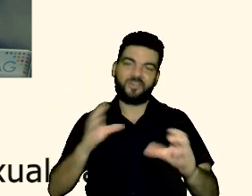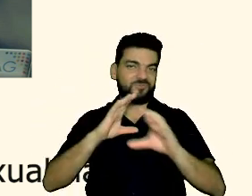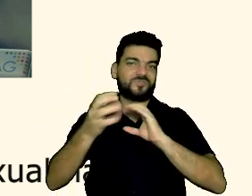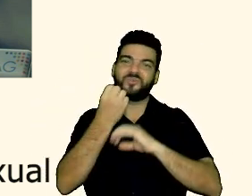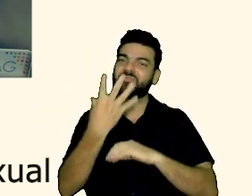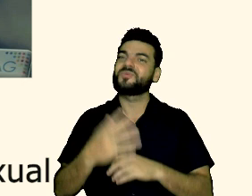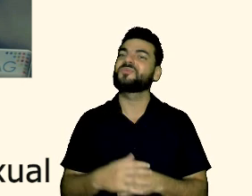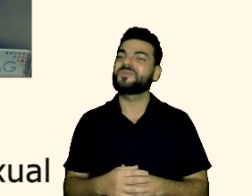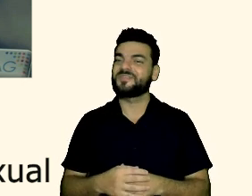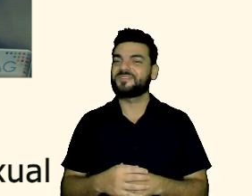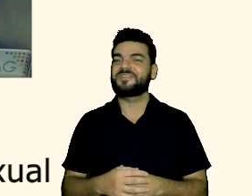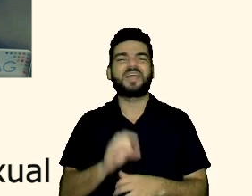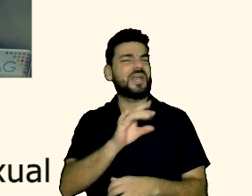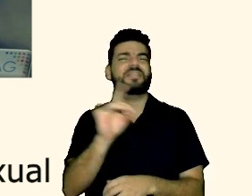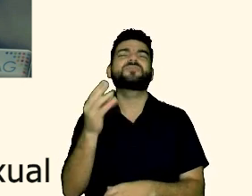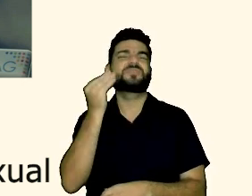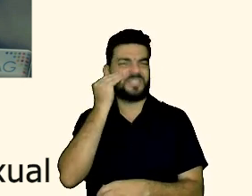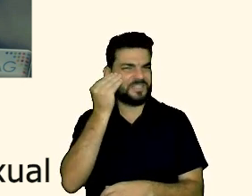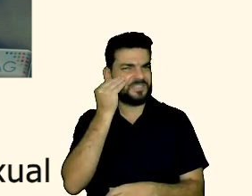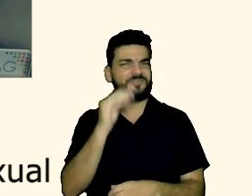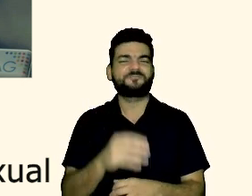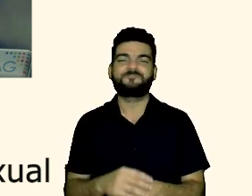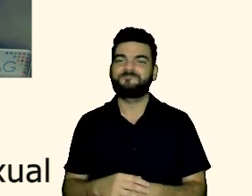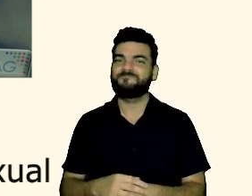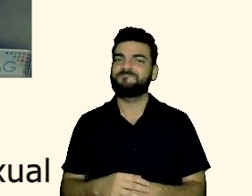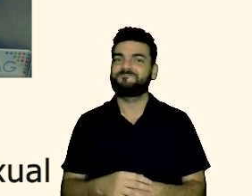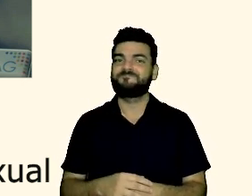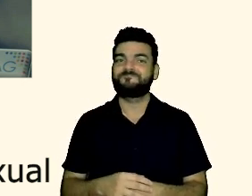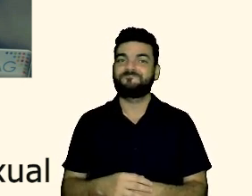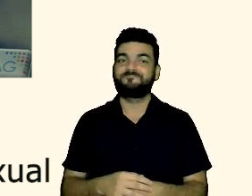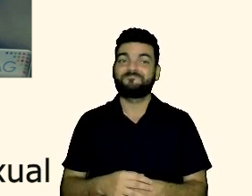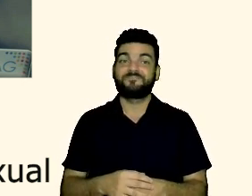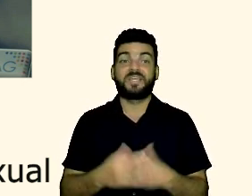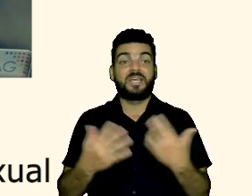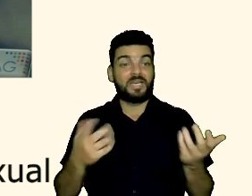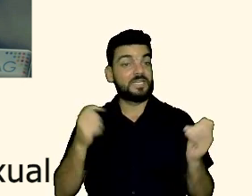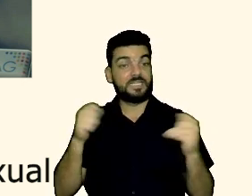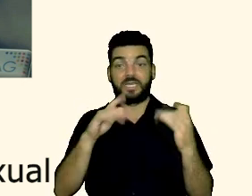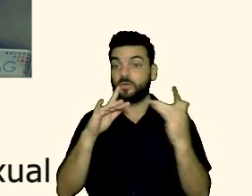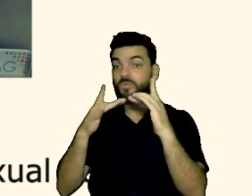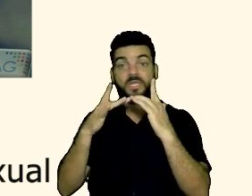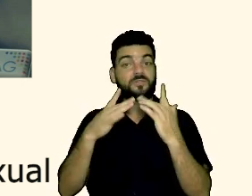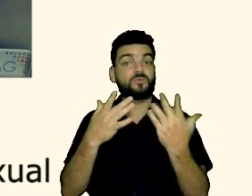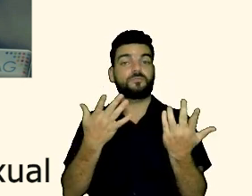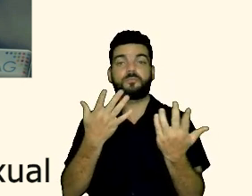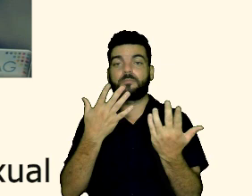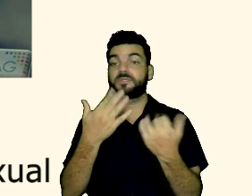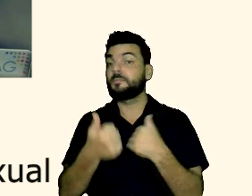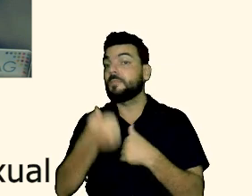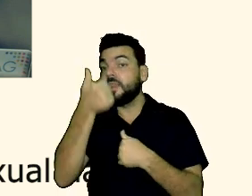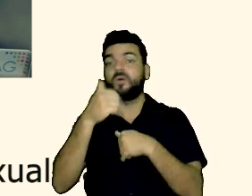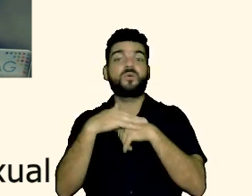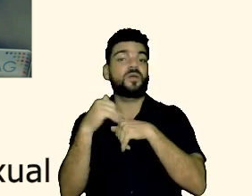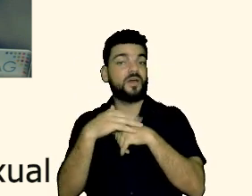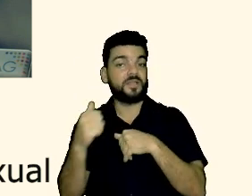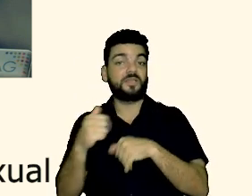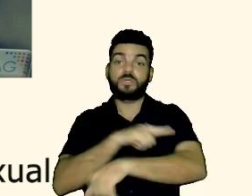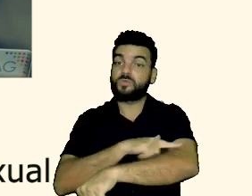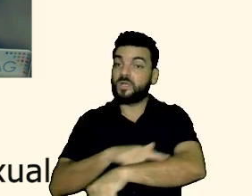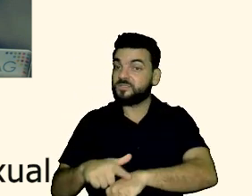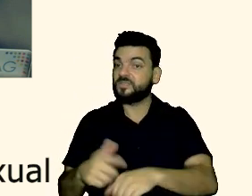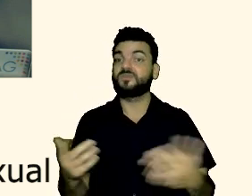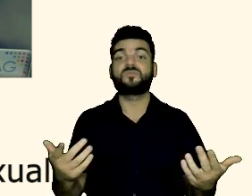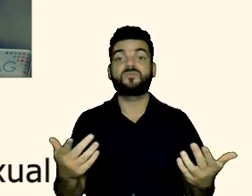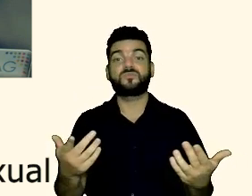consigo estabelecer relações mais saudáveis com as pessoas e de cooperação, porque é o que a gente precisa muito, muito no mundo do